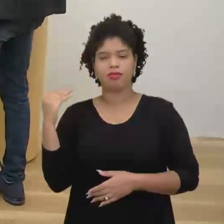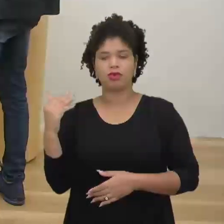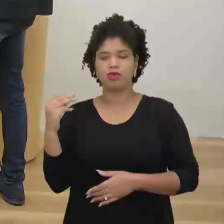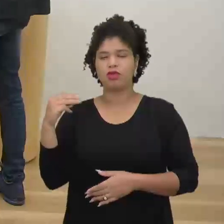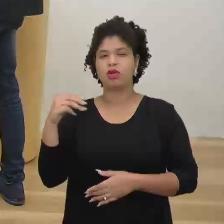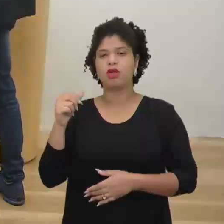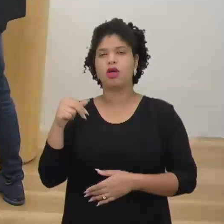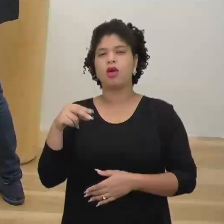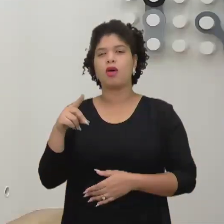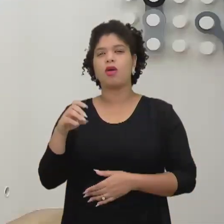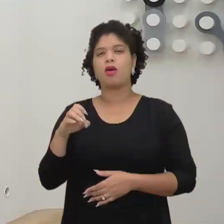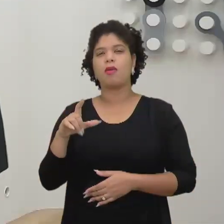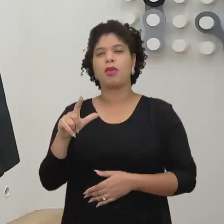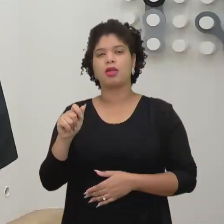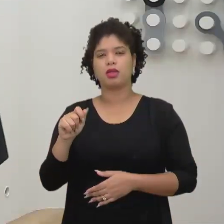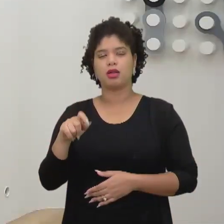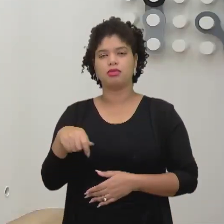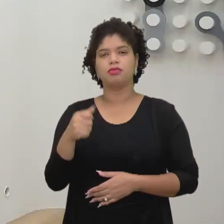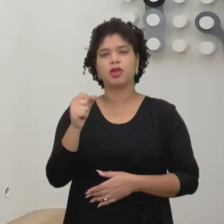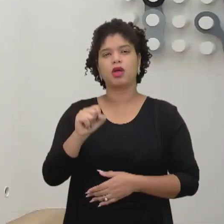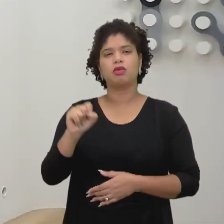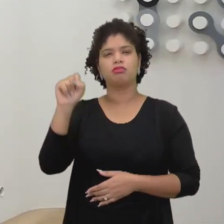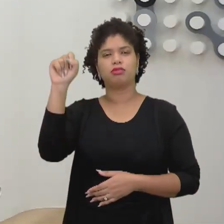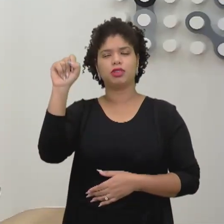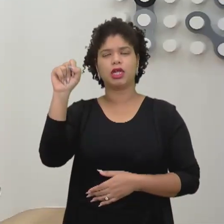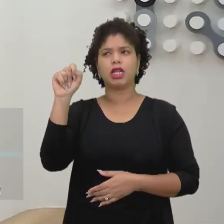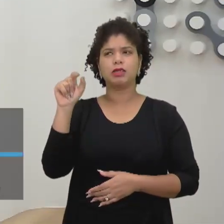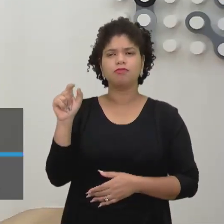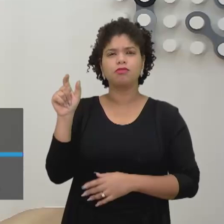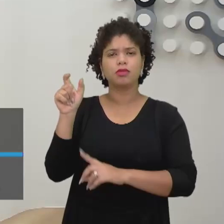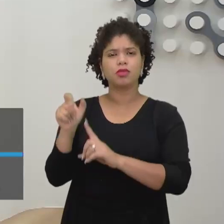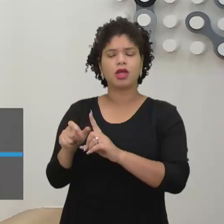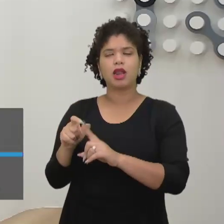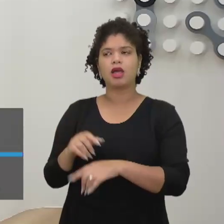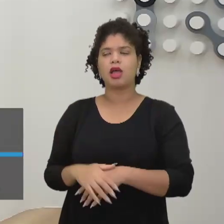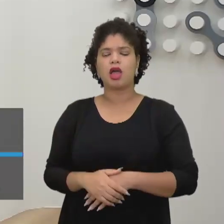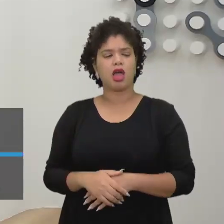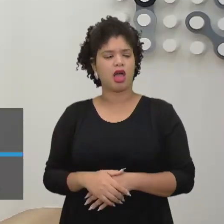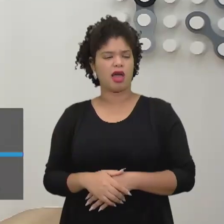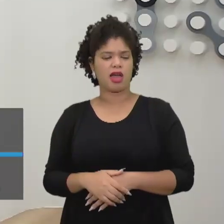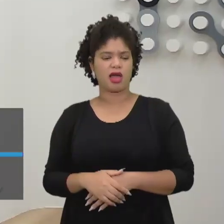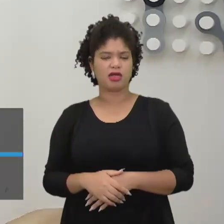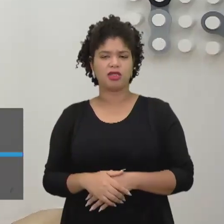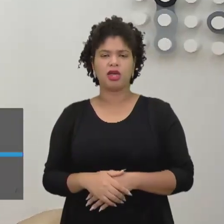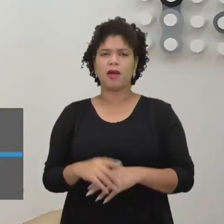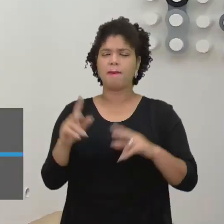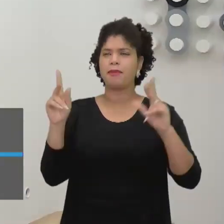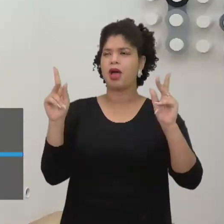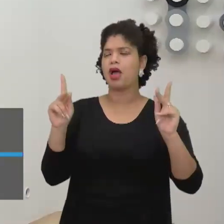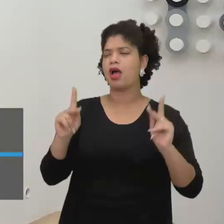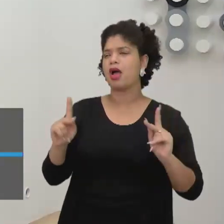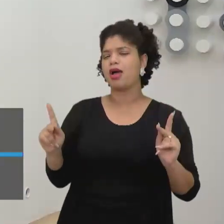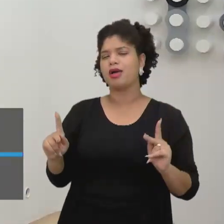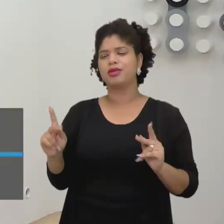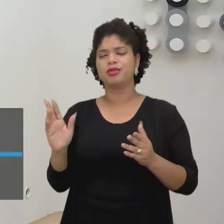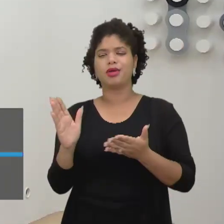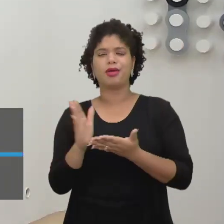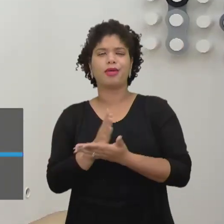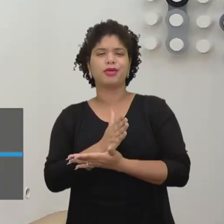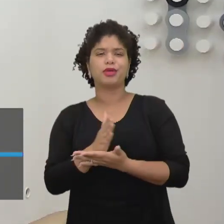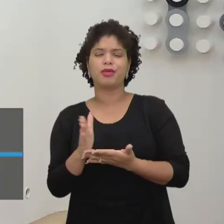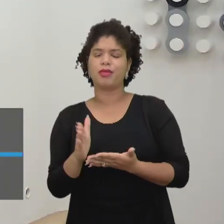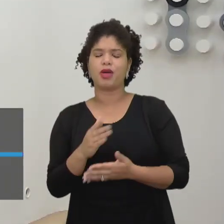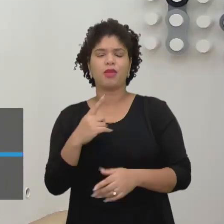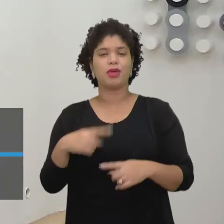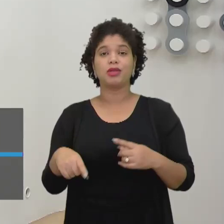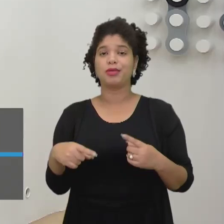que começa a trazer para si não mais o discurso pacifista contra o apartheid, porque até então não